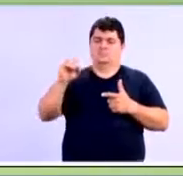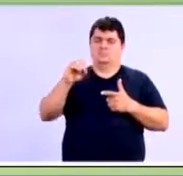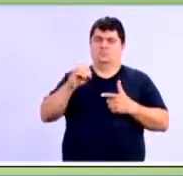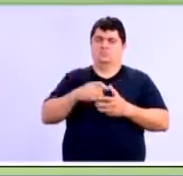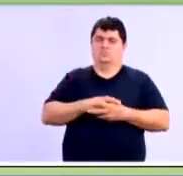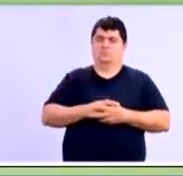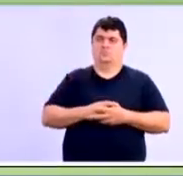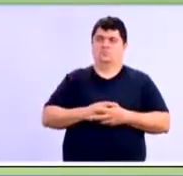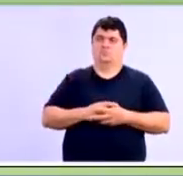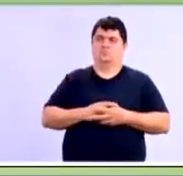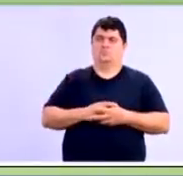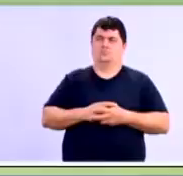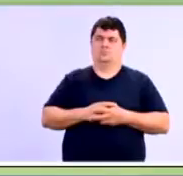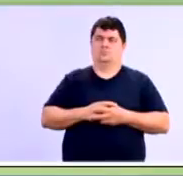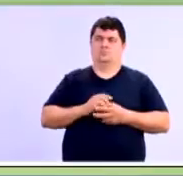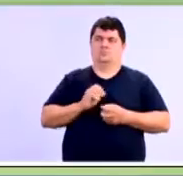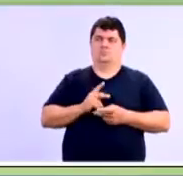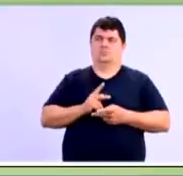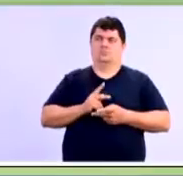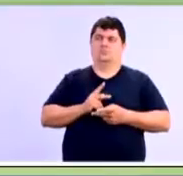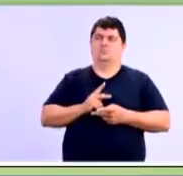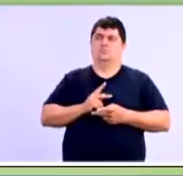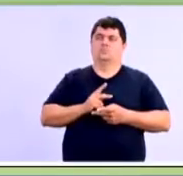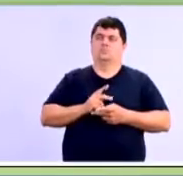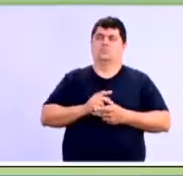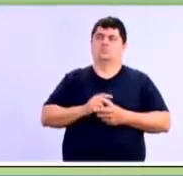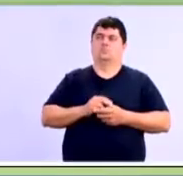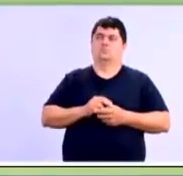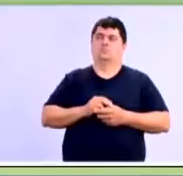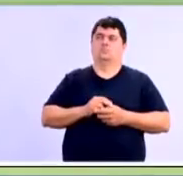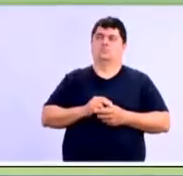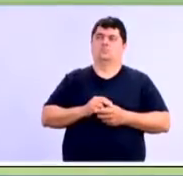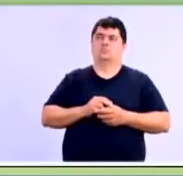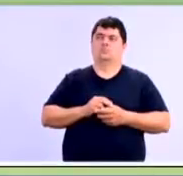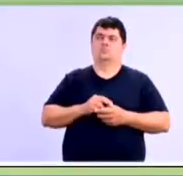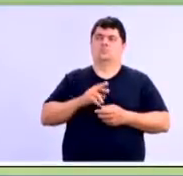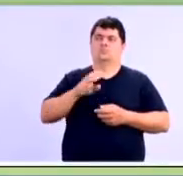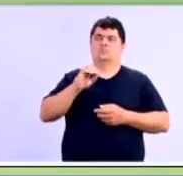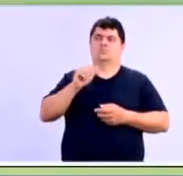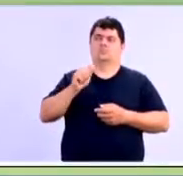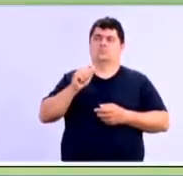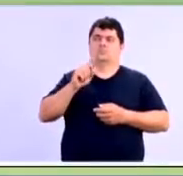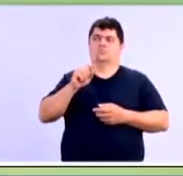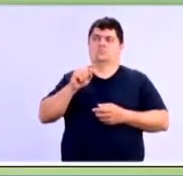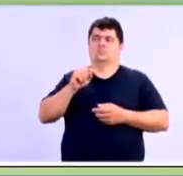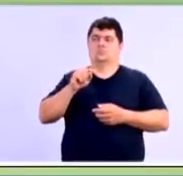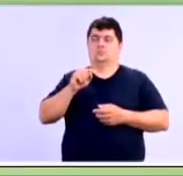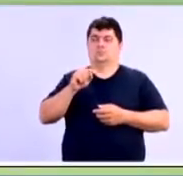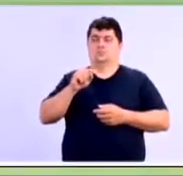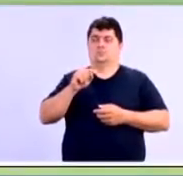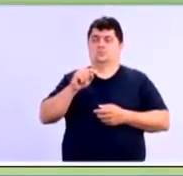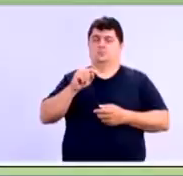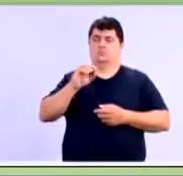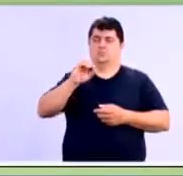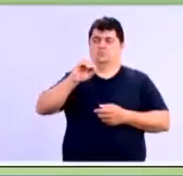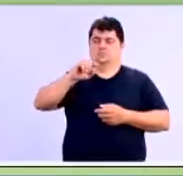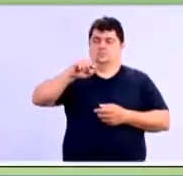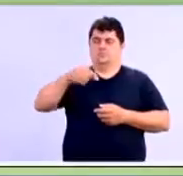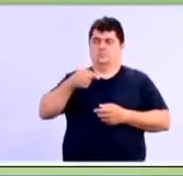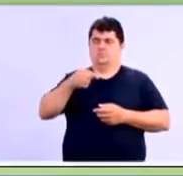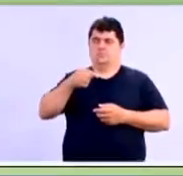94.800. Ok? Então assim, o meu ROA é igual a